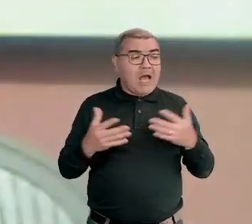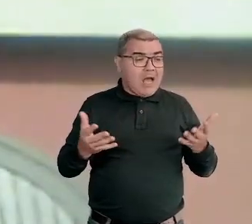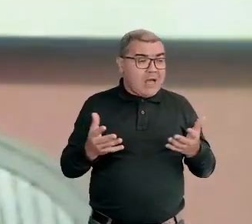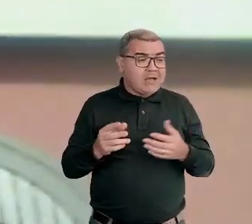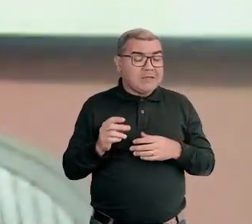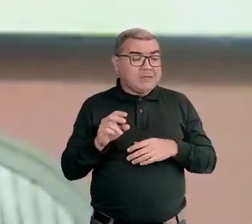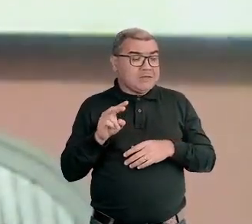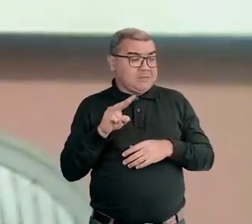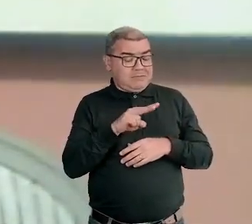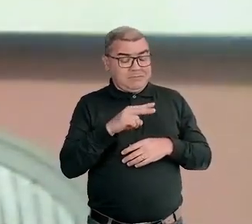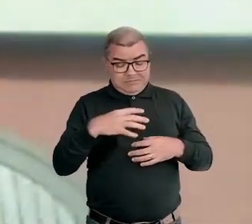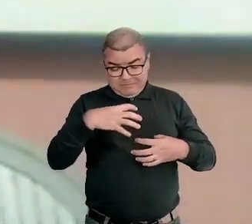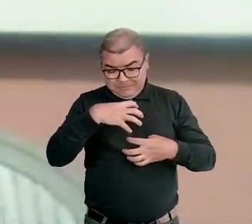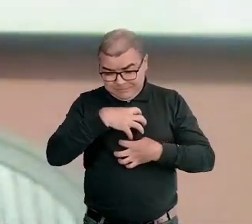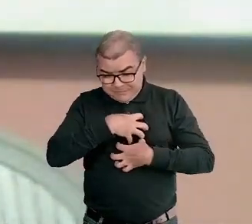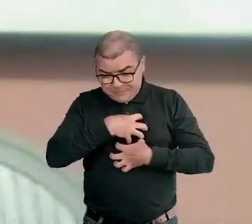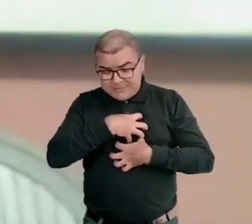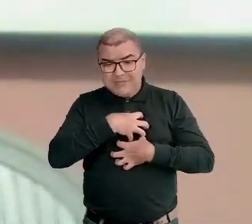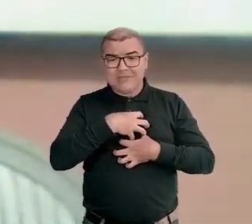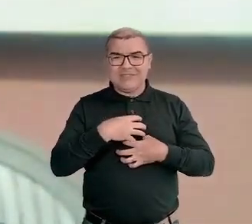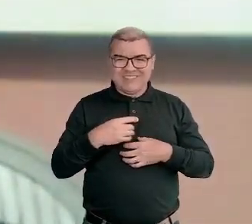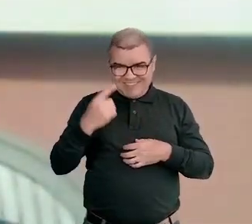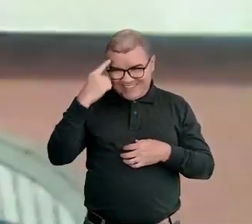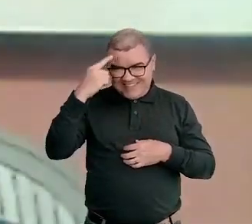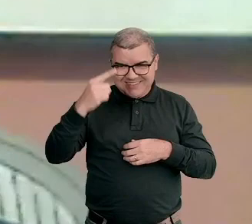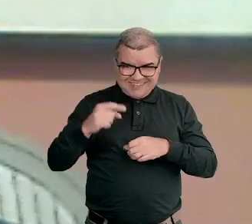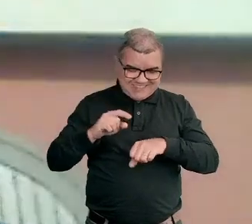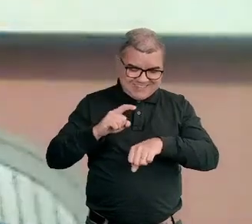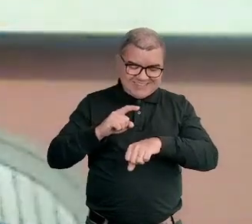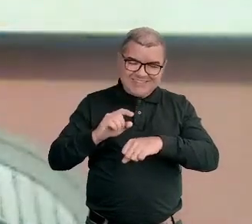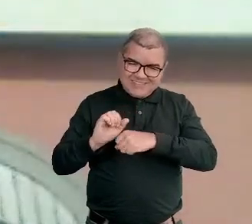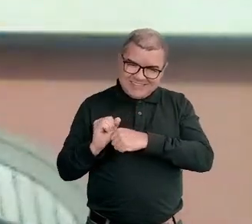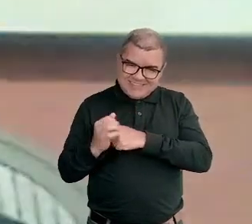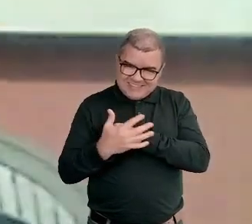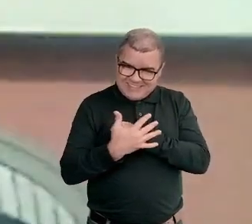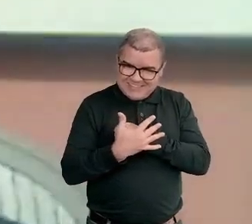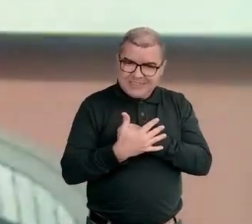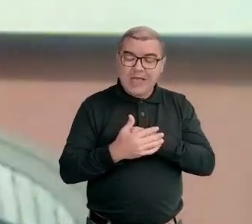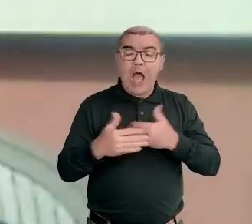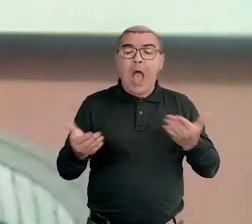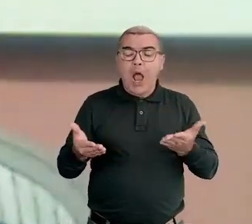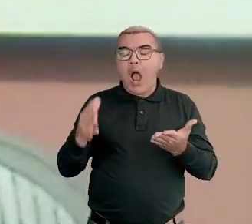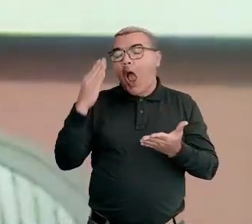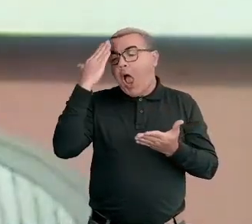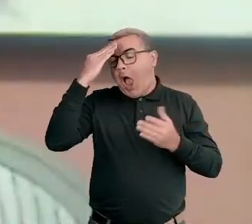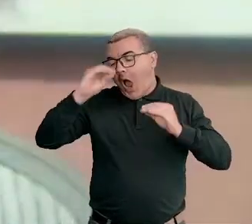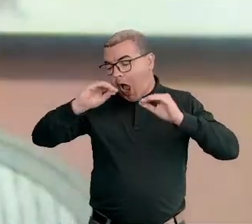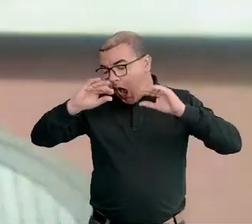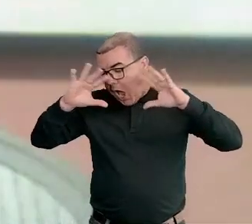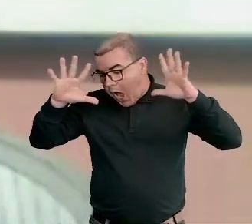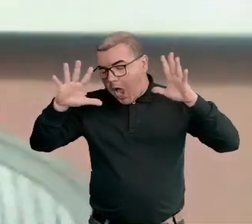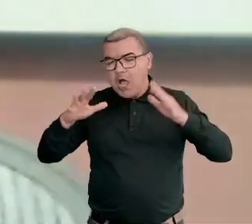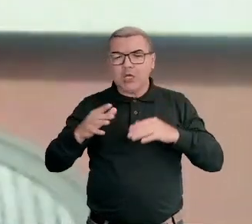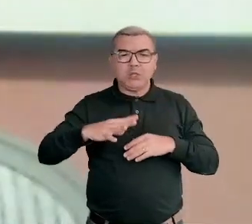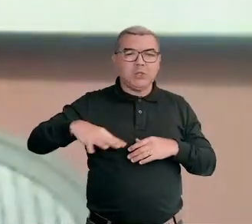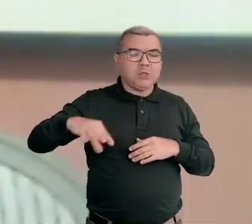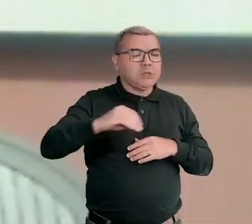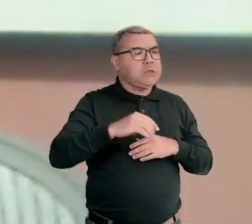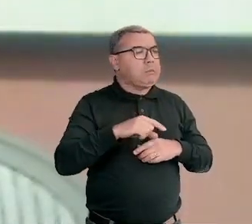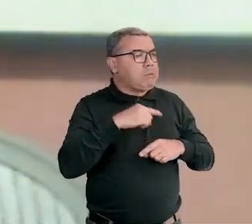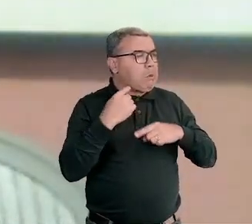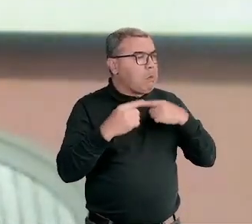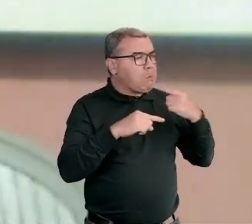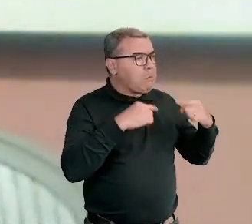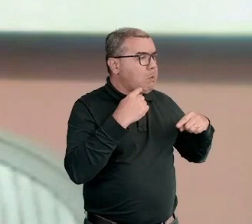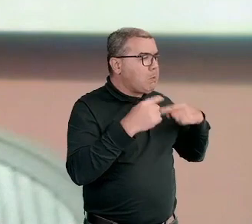esse custo de luto, nós entendemos que não era, na verdade, era uma doença sistêmica da microcirculação e que os